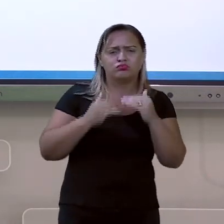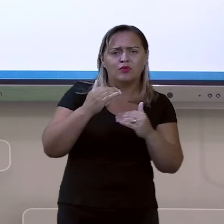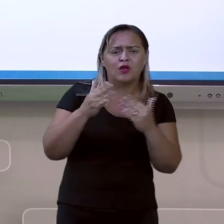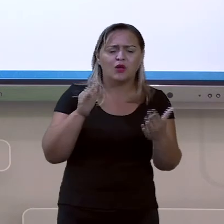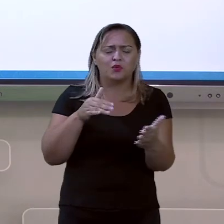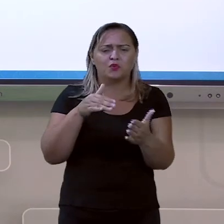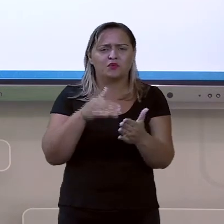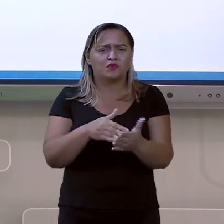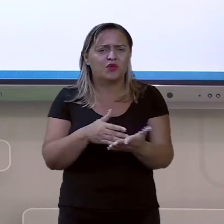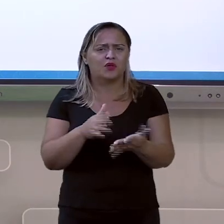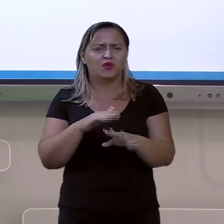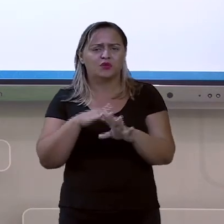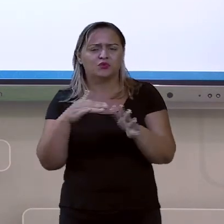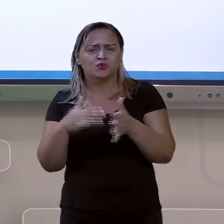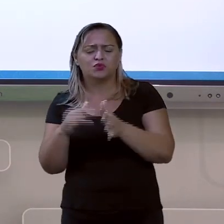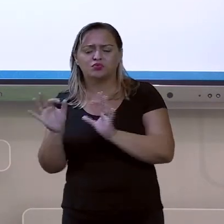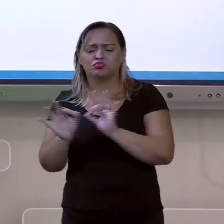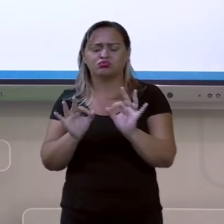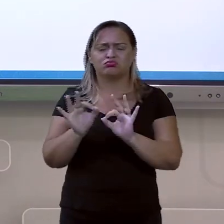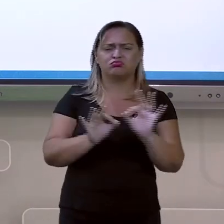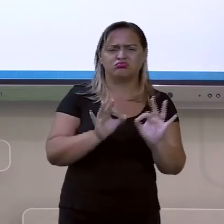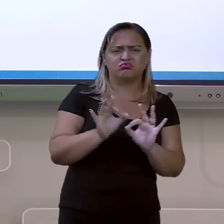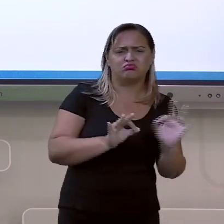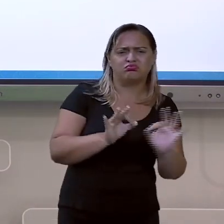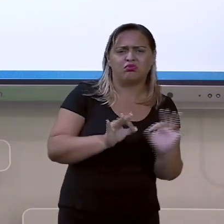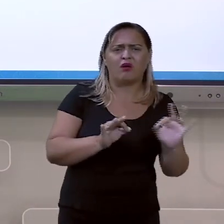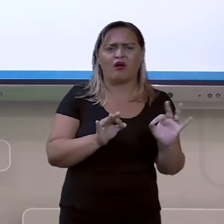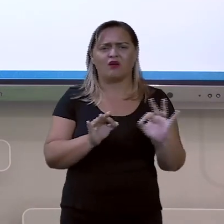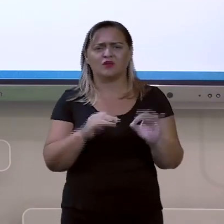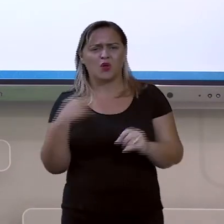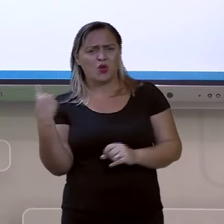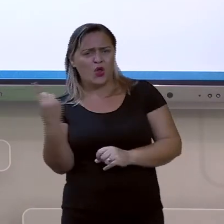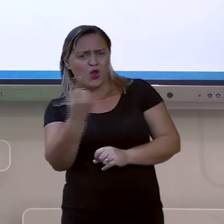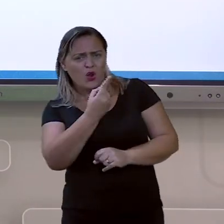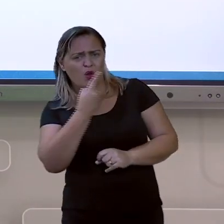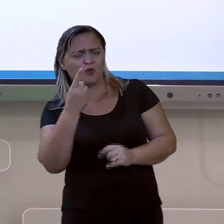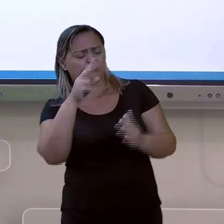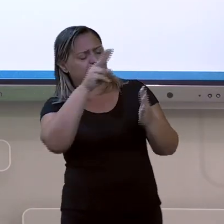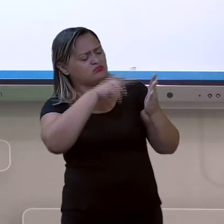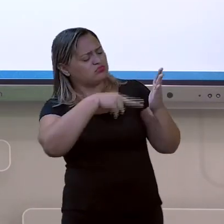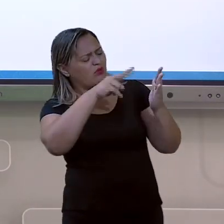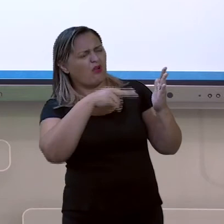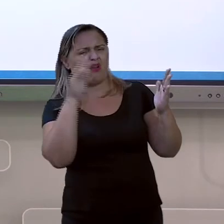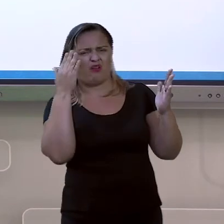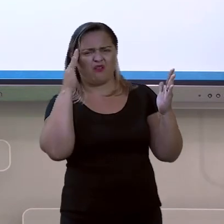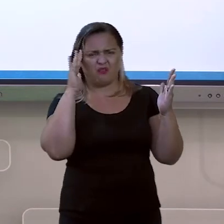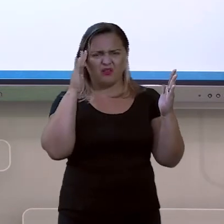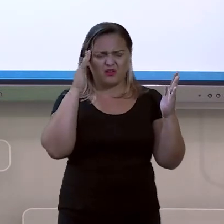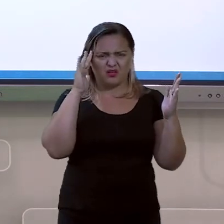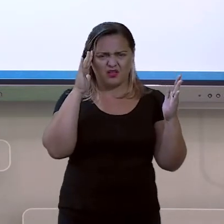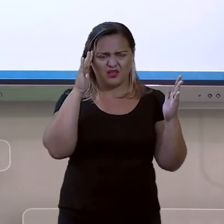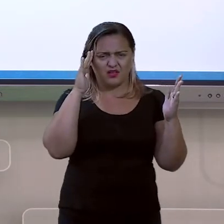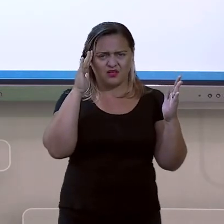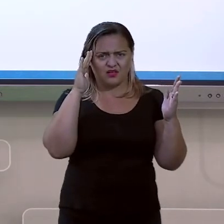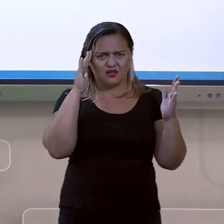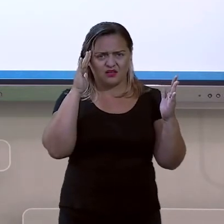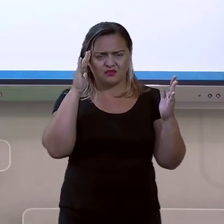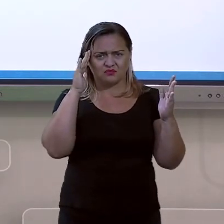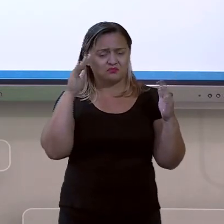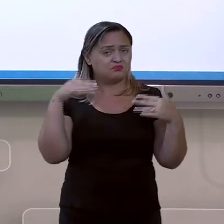ideias separadas. Se eu perguntar alguma coisa, eu vou entender que está sendo